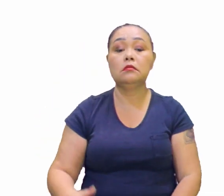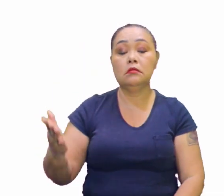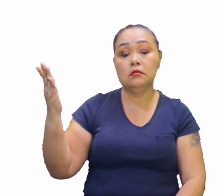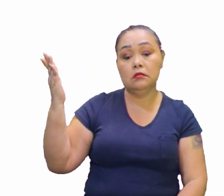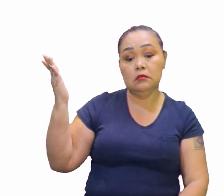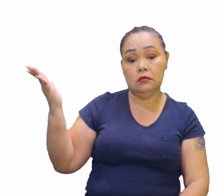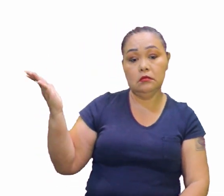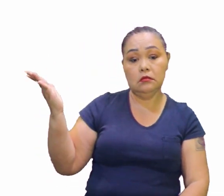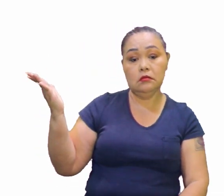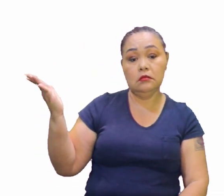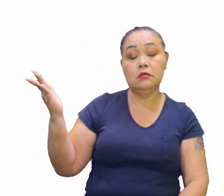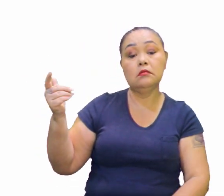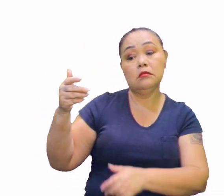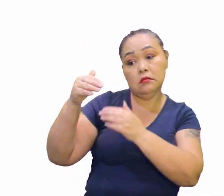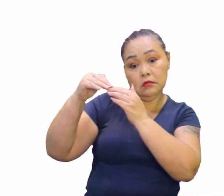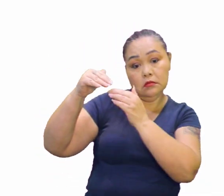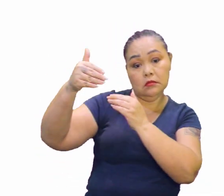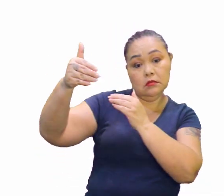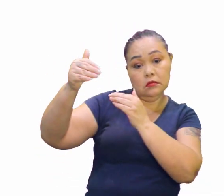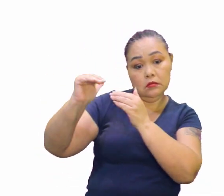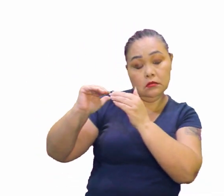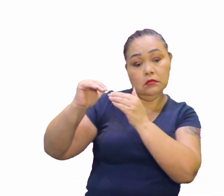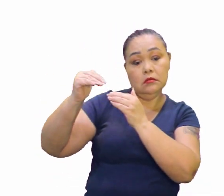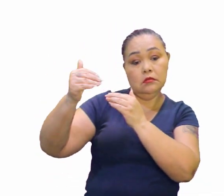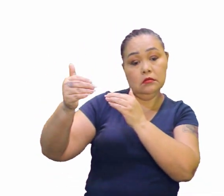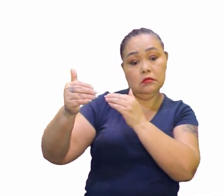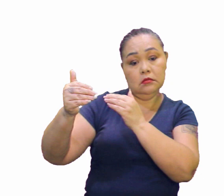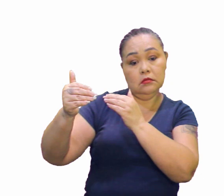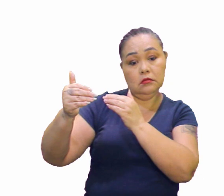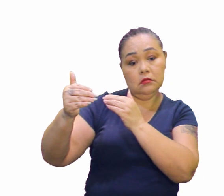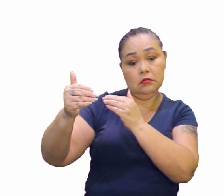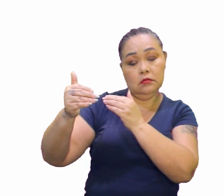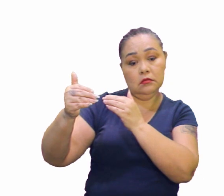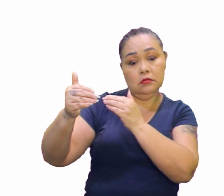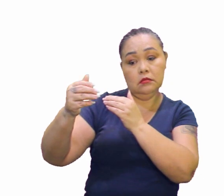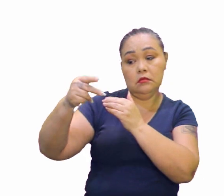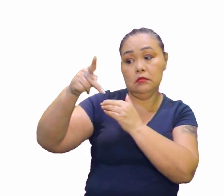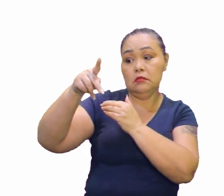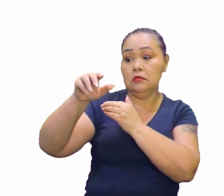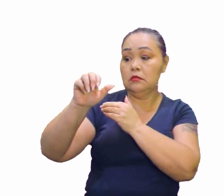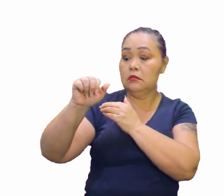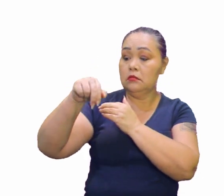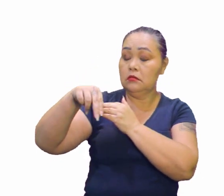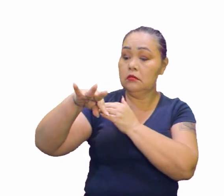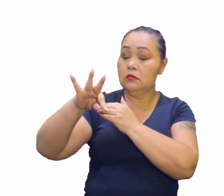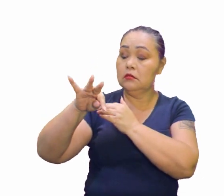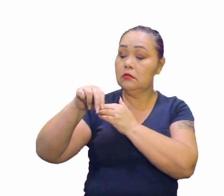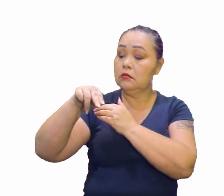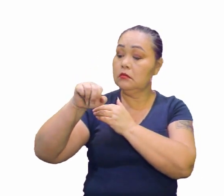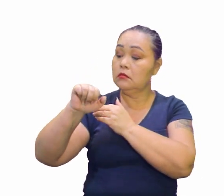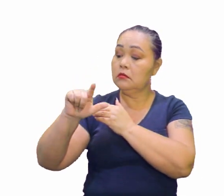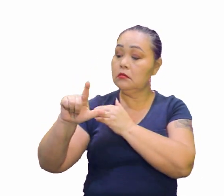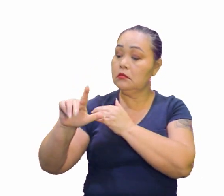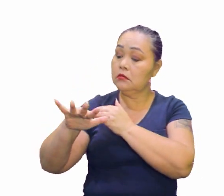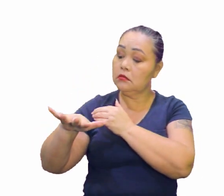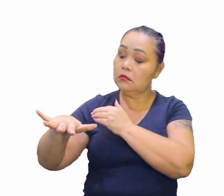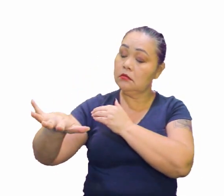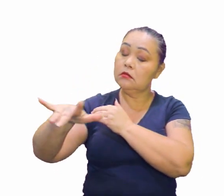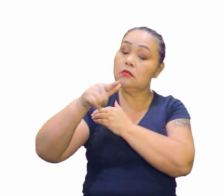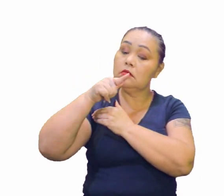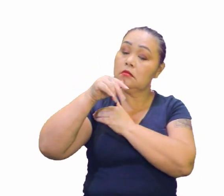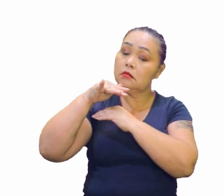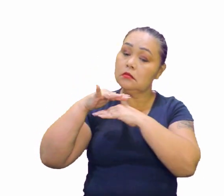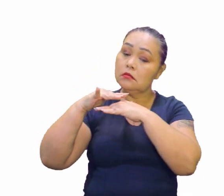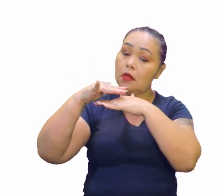Daí, esta é a área que é chamada de Pantanal, ok? Então,